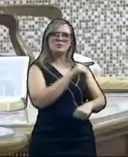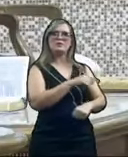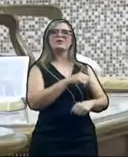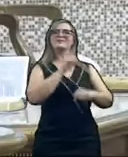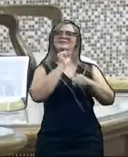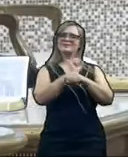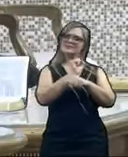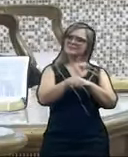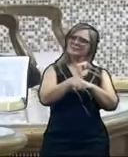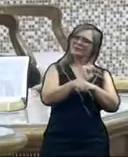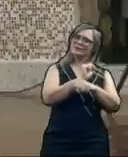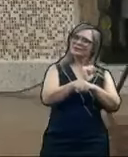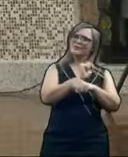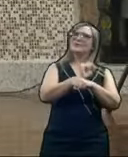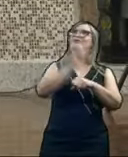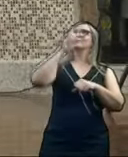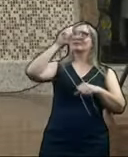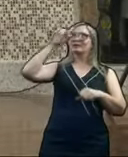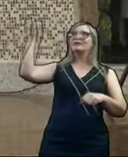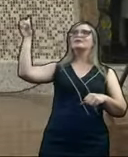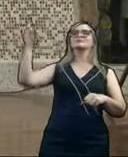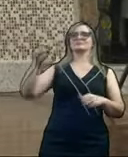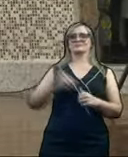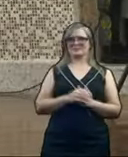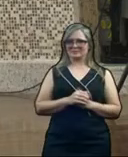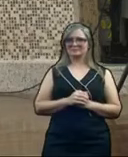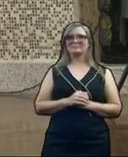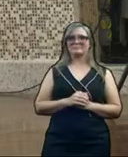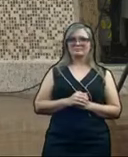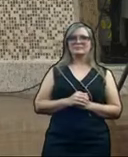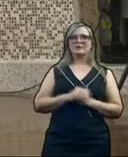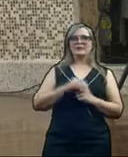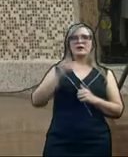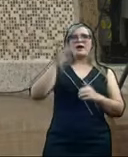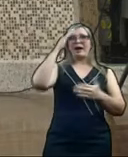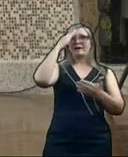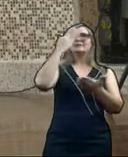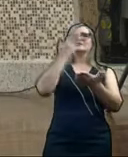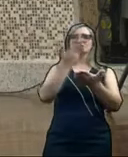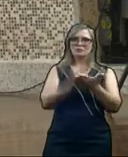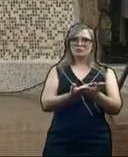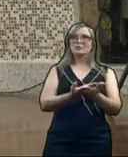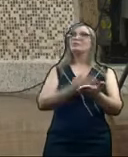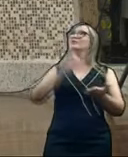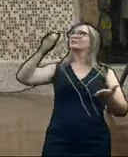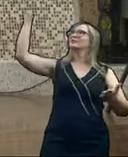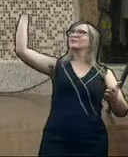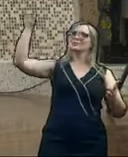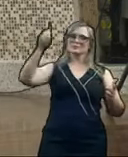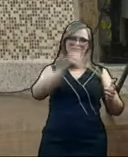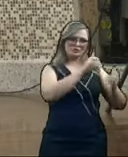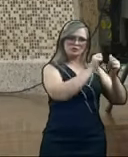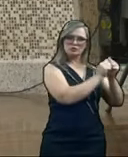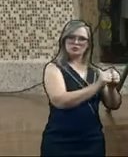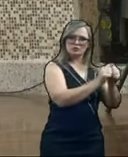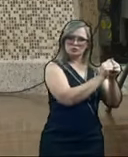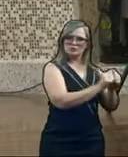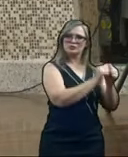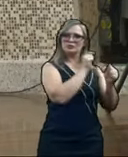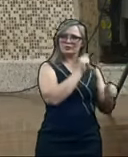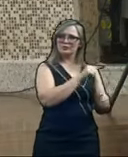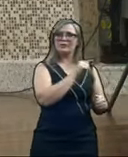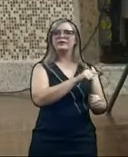enfrentaria Assim como Deus também não contou para o povo de Israel quando tava para sair do Egito